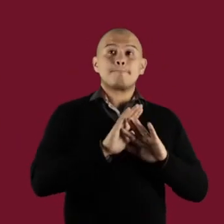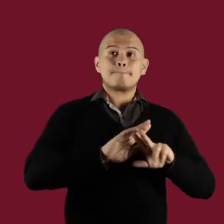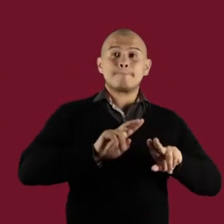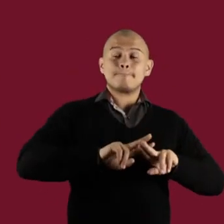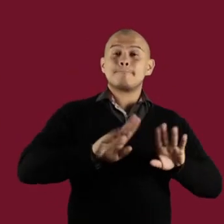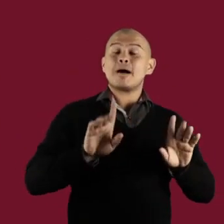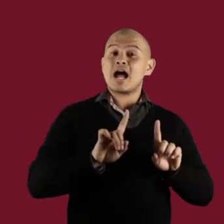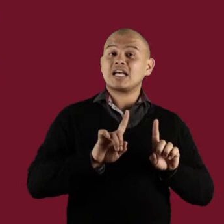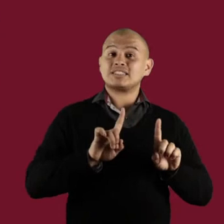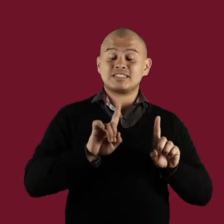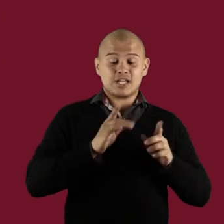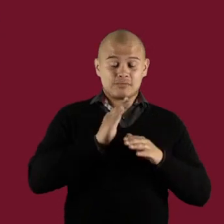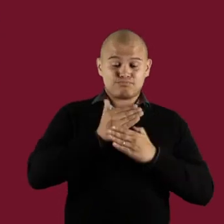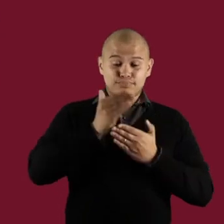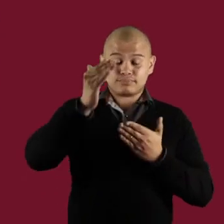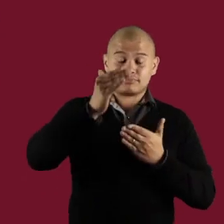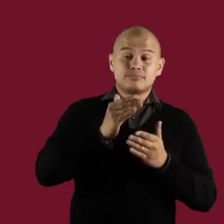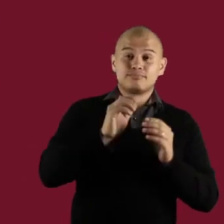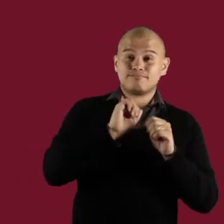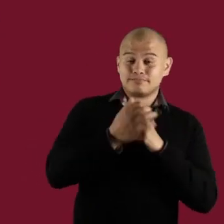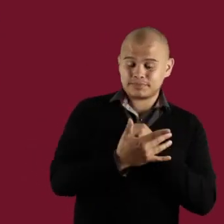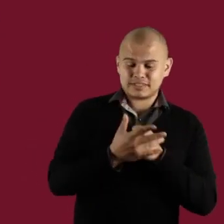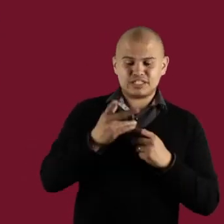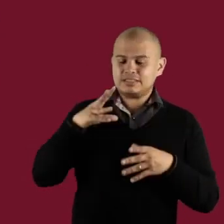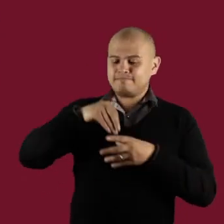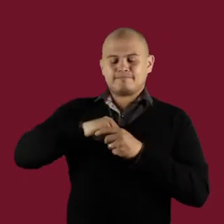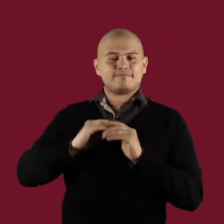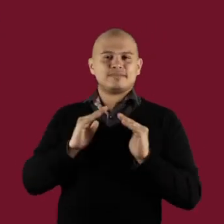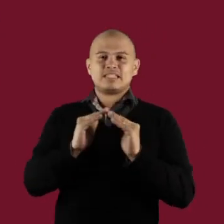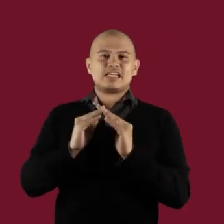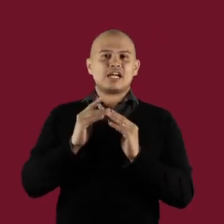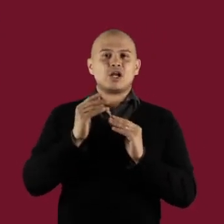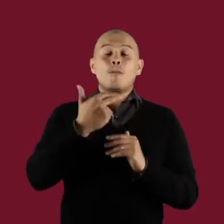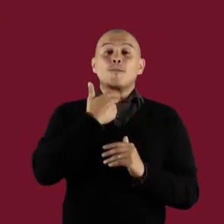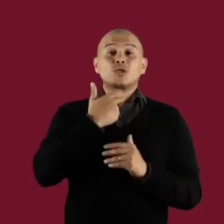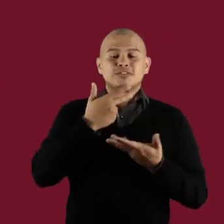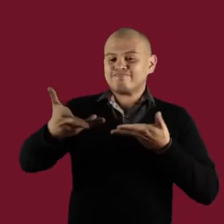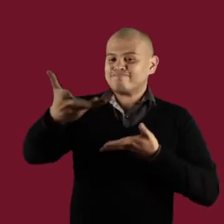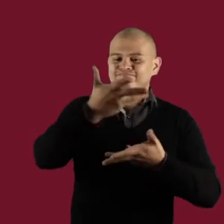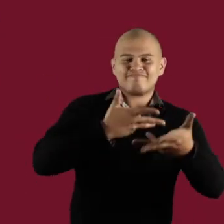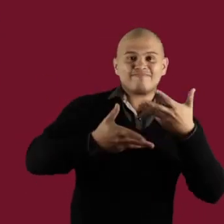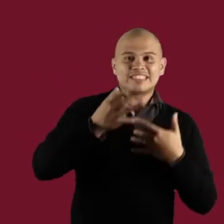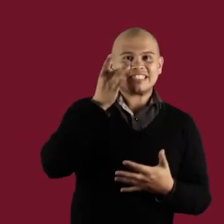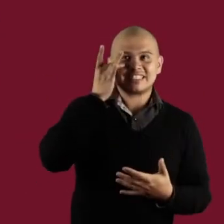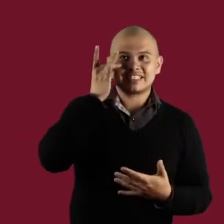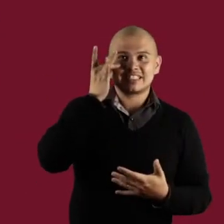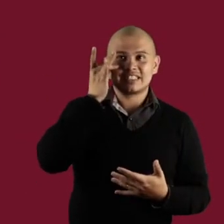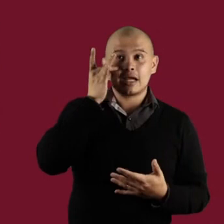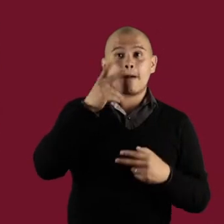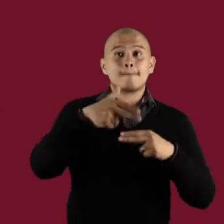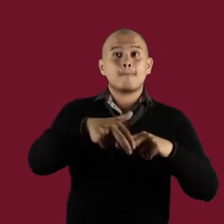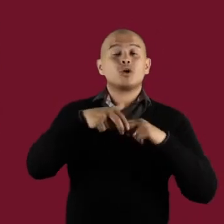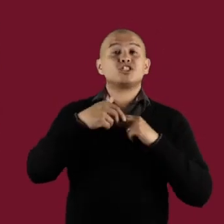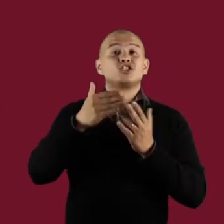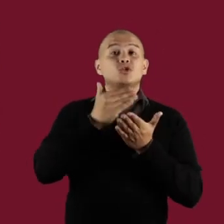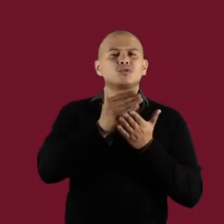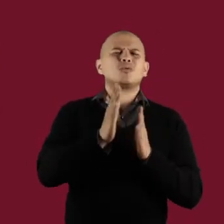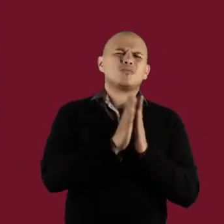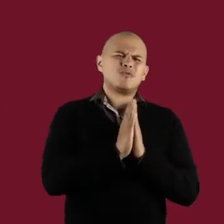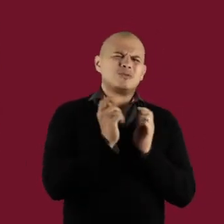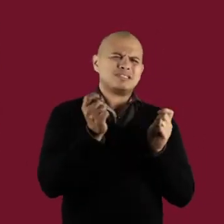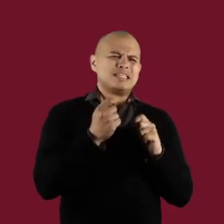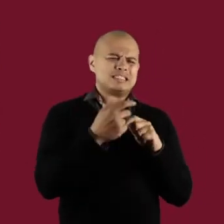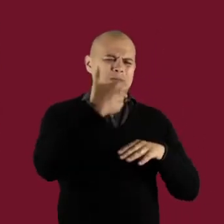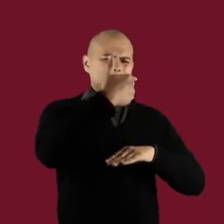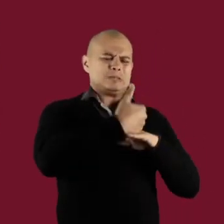estávamos em casa, né? não podíamos ter essa interação. Então, nós começamos a pedir, olha, por favor, faça um vídeo aí no seu celular, mas